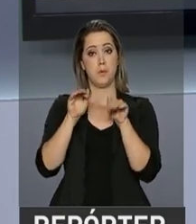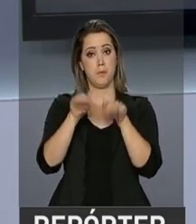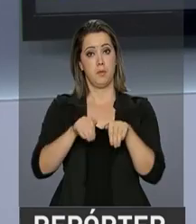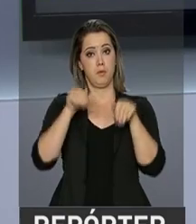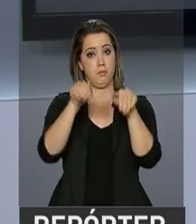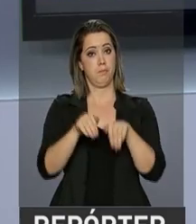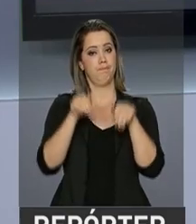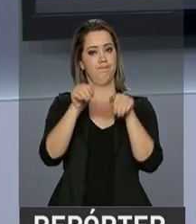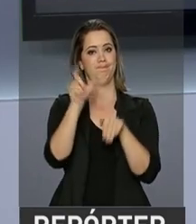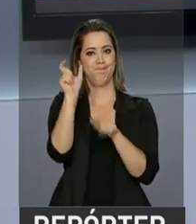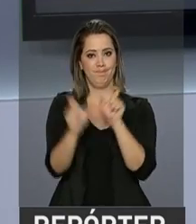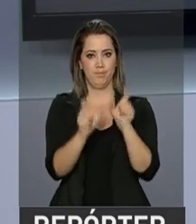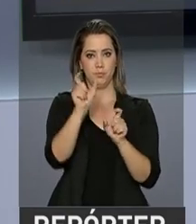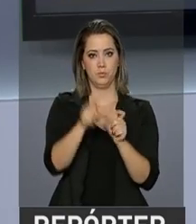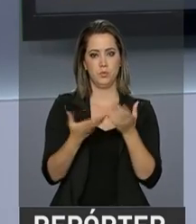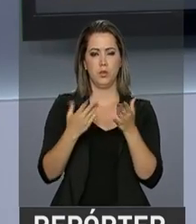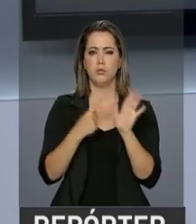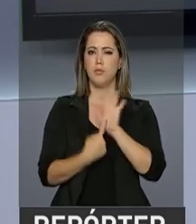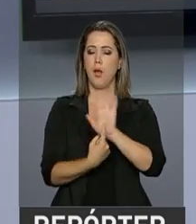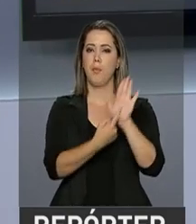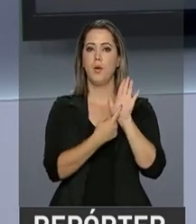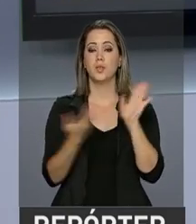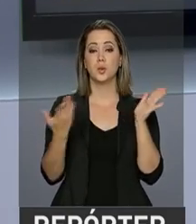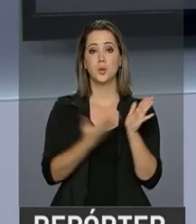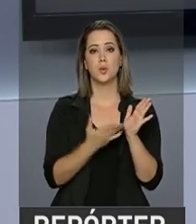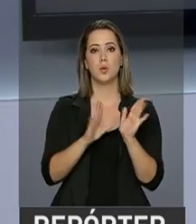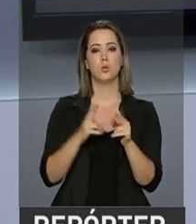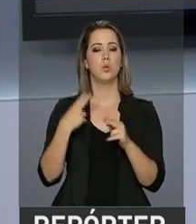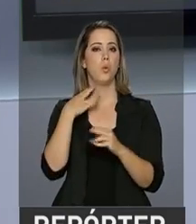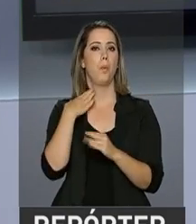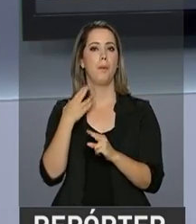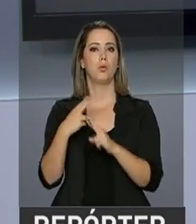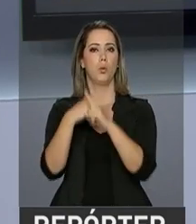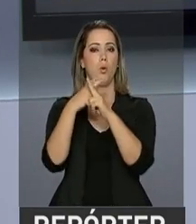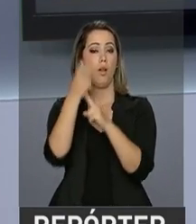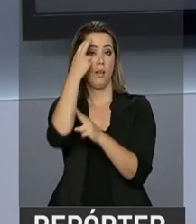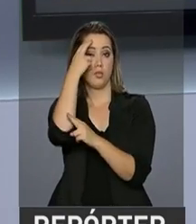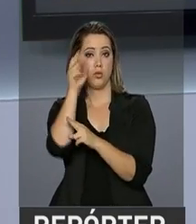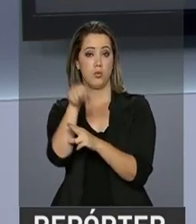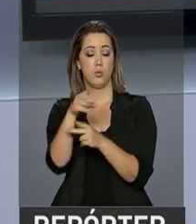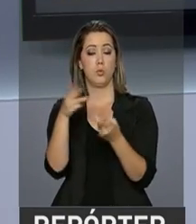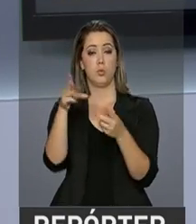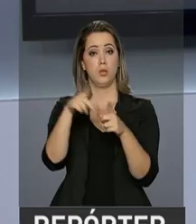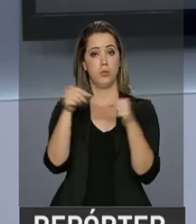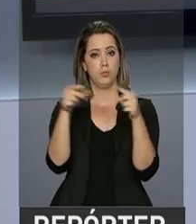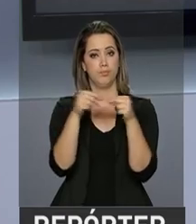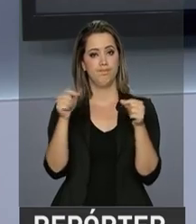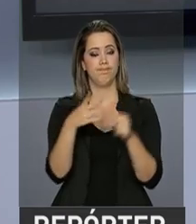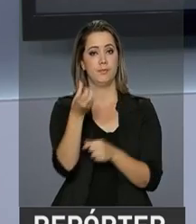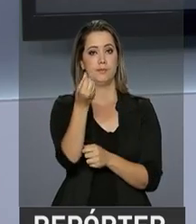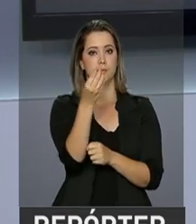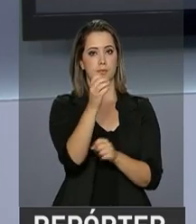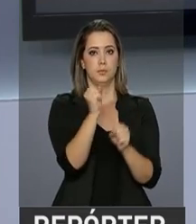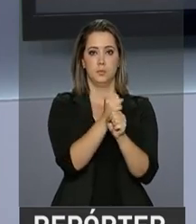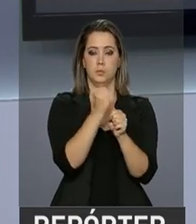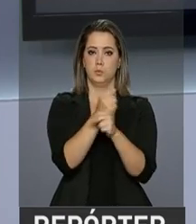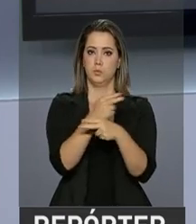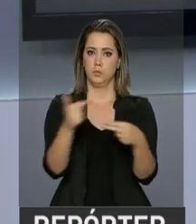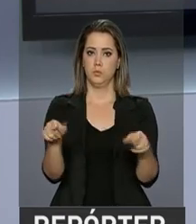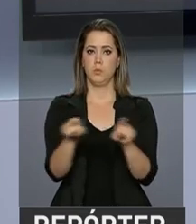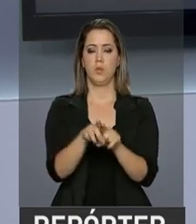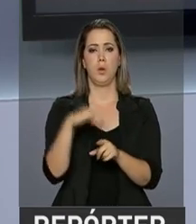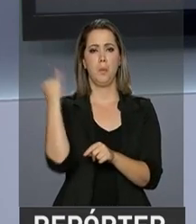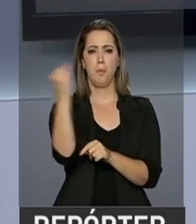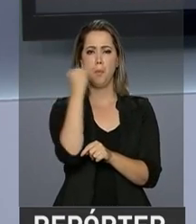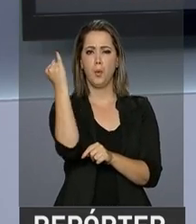amostra na caixa cultural Brasília São mais de 60 obras selecionadas por sua importância histórica essas obras já